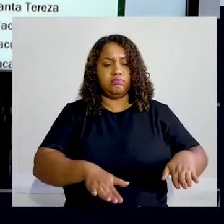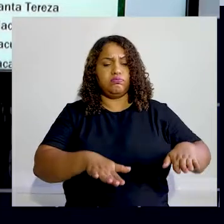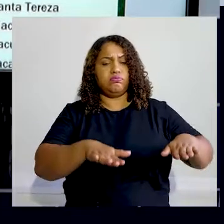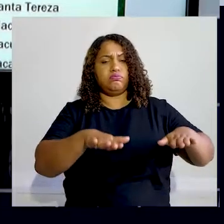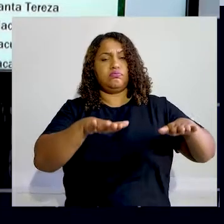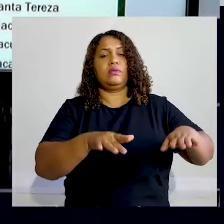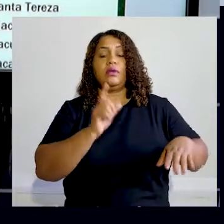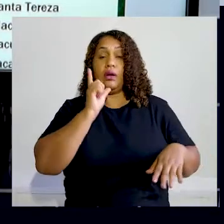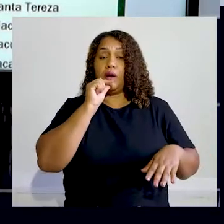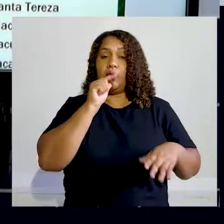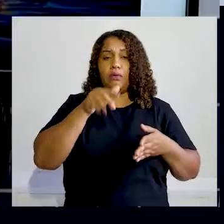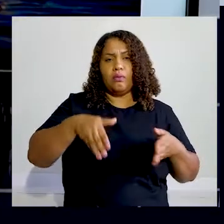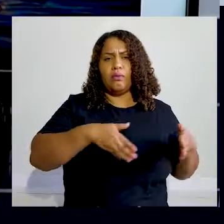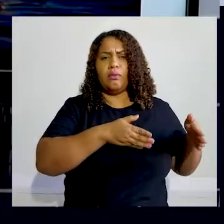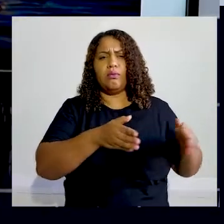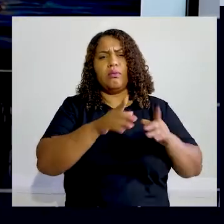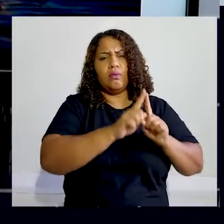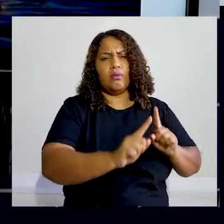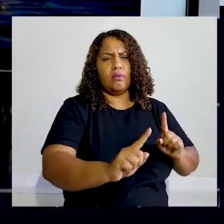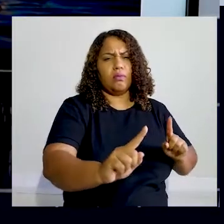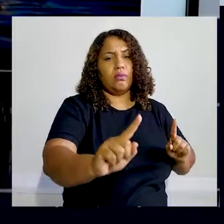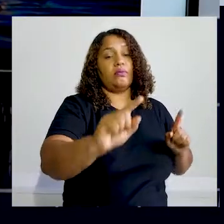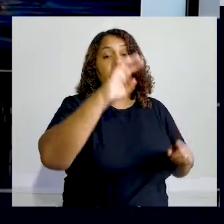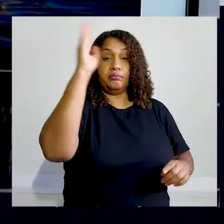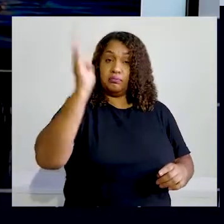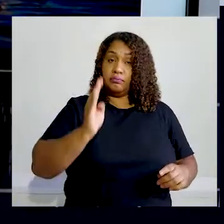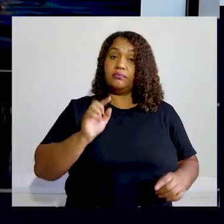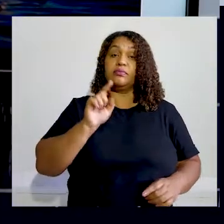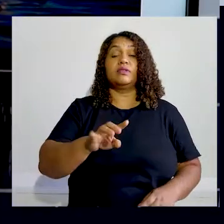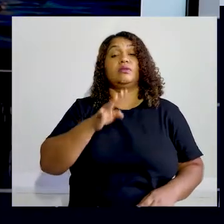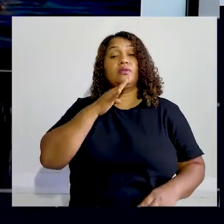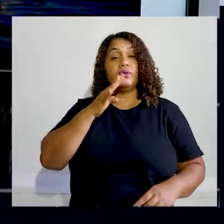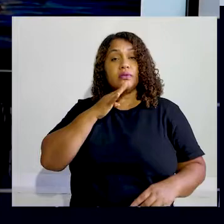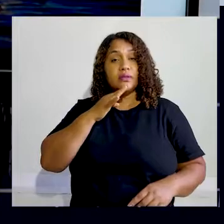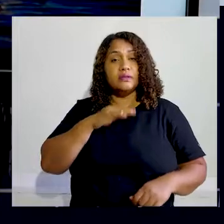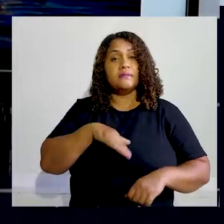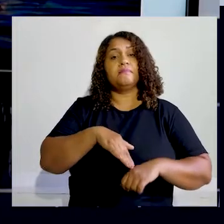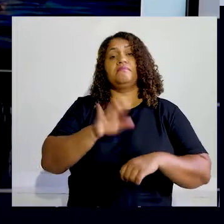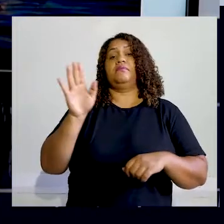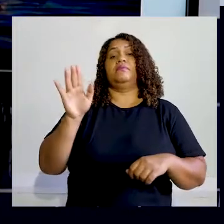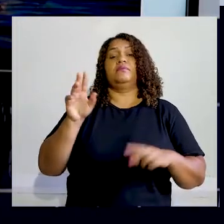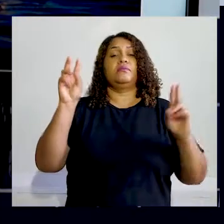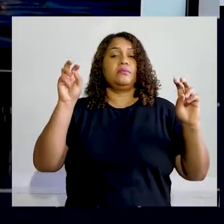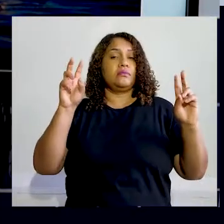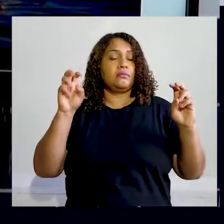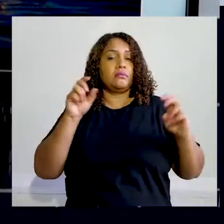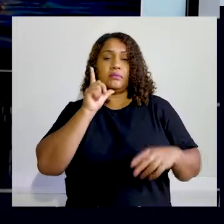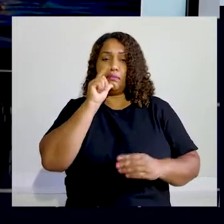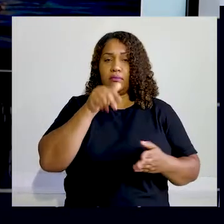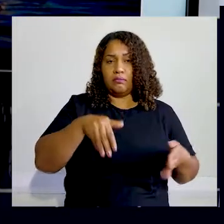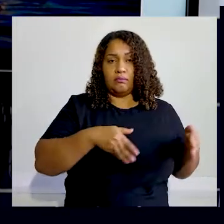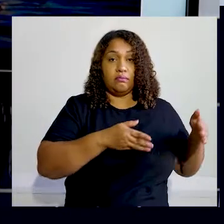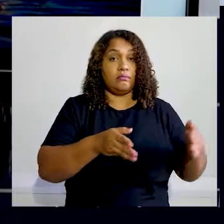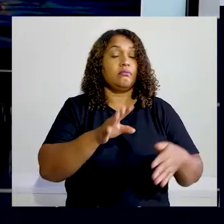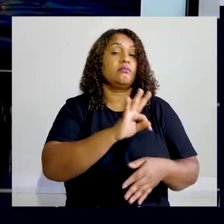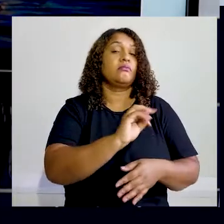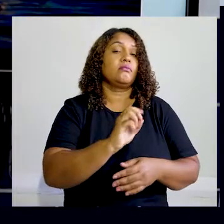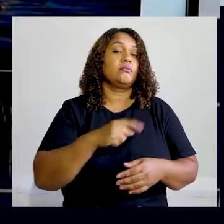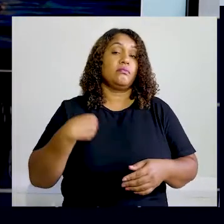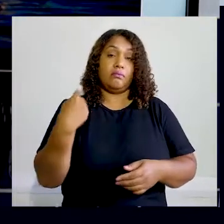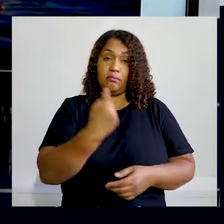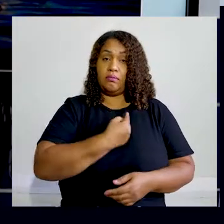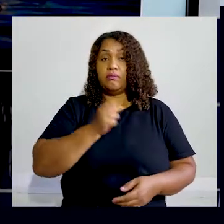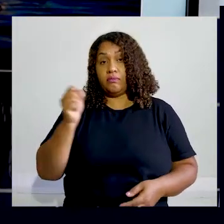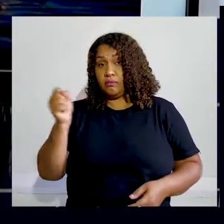se tornar um dos rios mais extensos do Brasil. Para você conhecer mais sobre o rio Tocantins, nós da